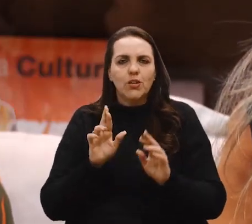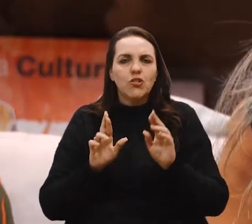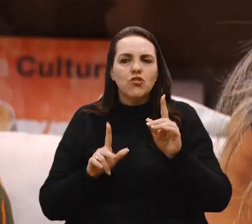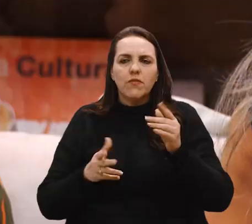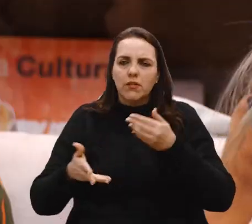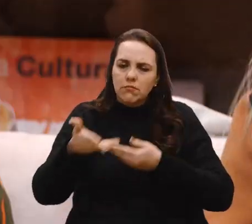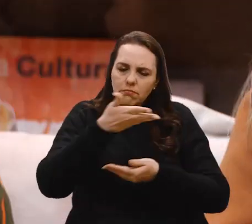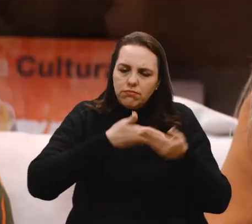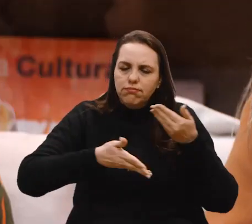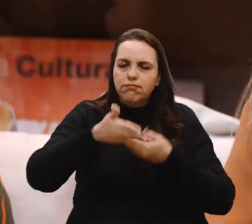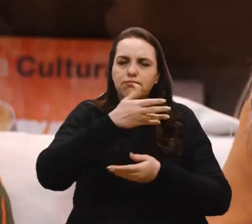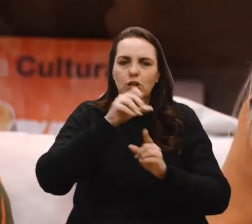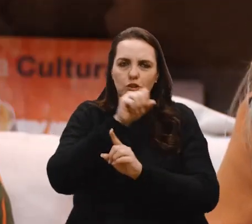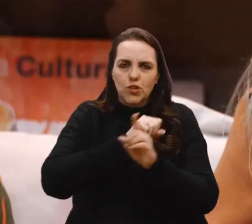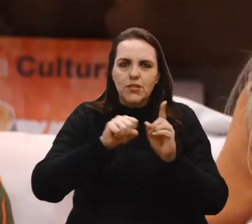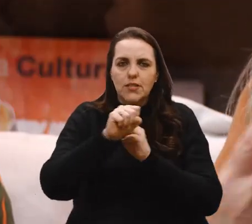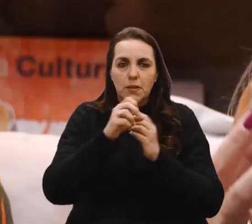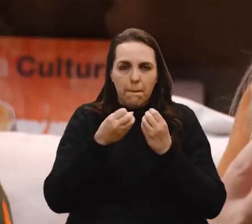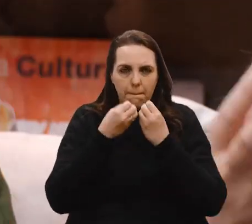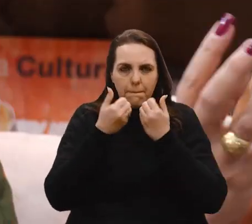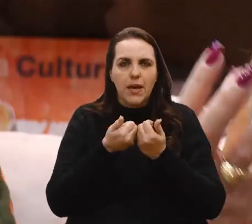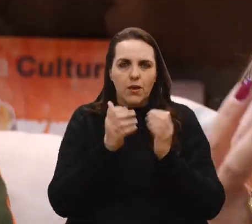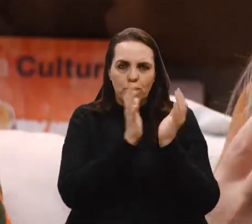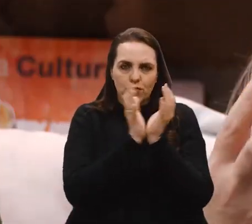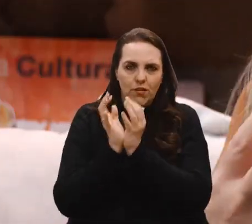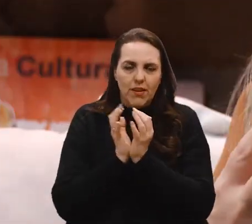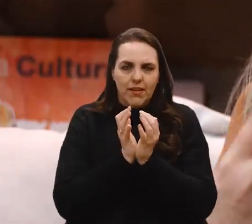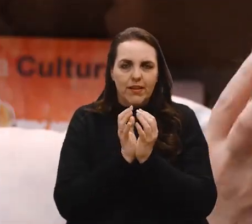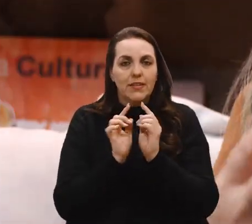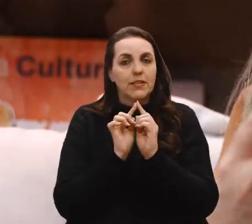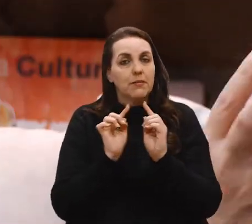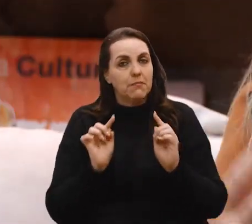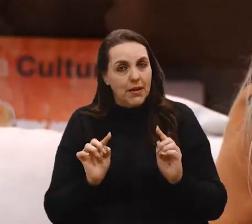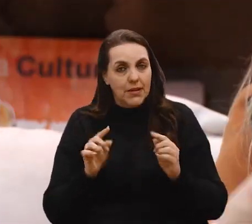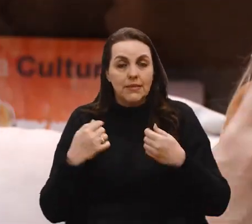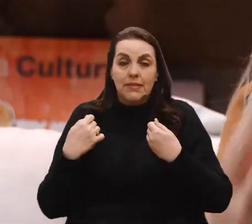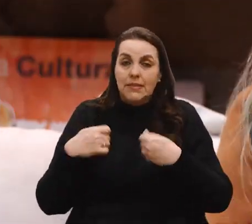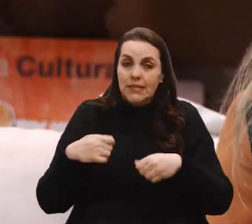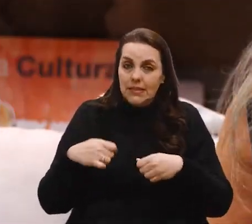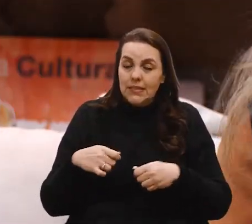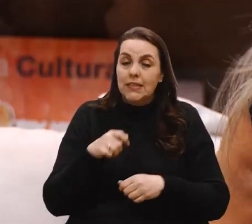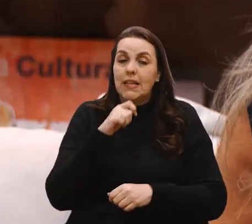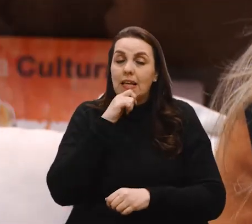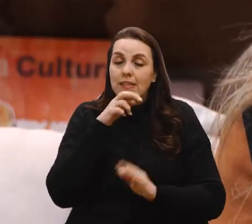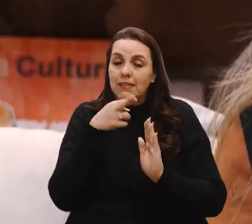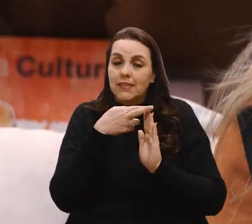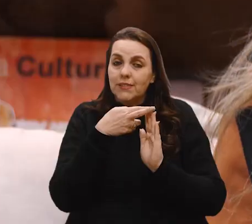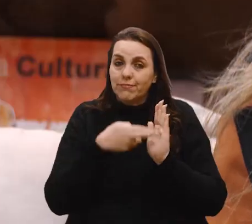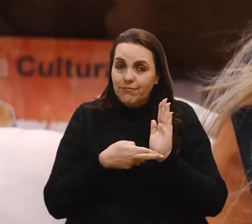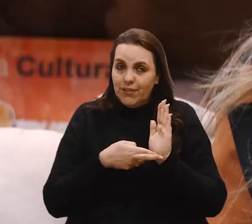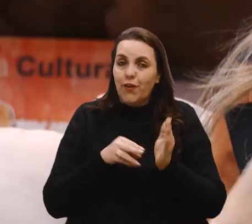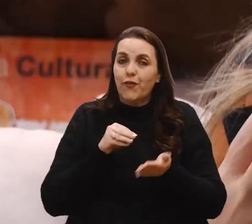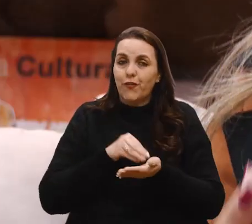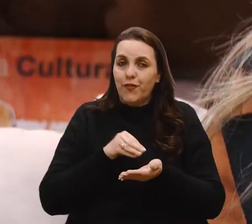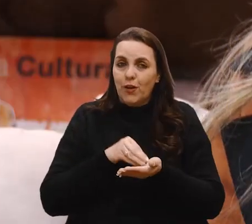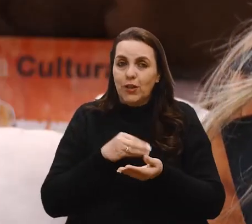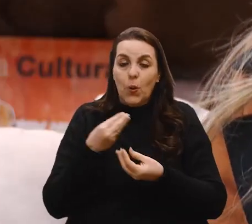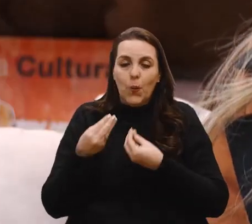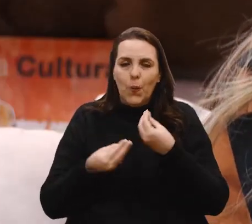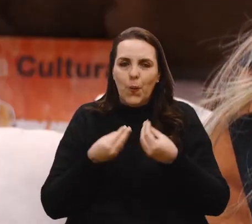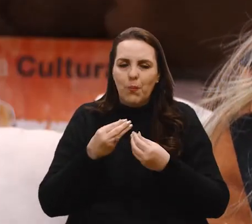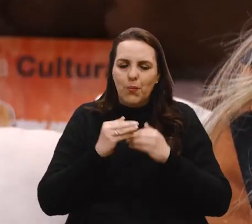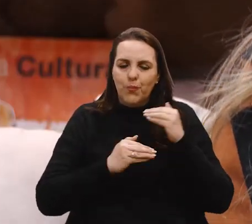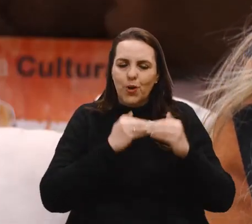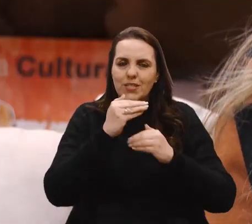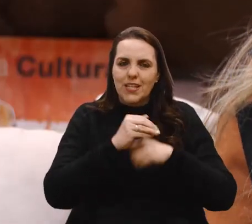socializando muito bem com os colegas, né? Mas é uma coisa que é uma necessidade ainda de regulamentação, essa questão como fazer esse processo